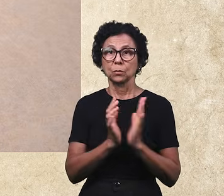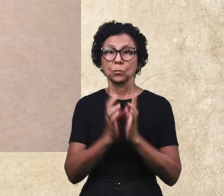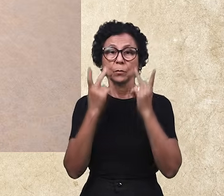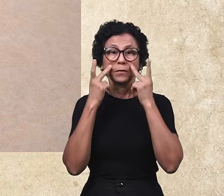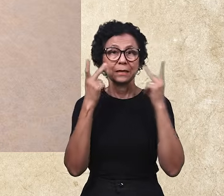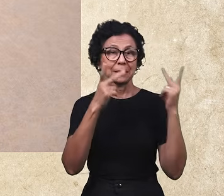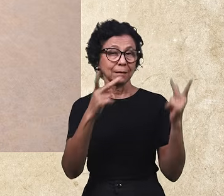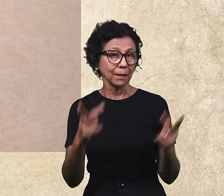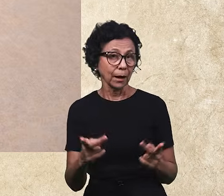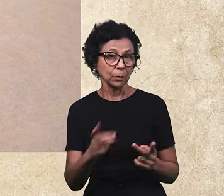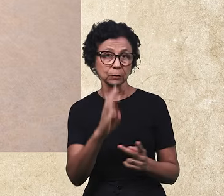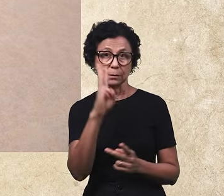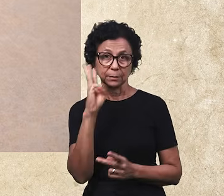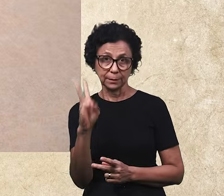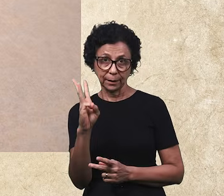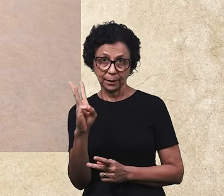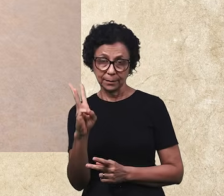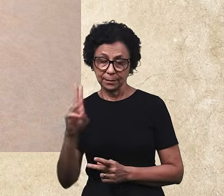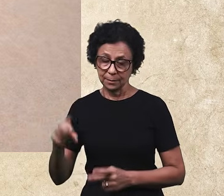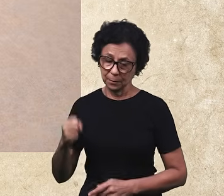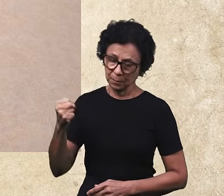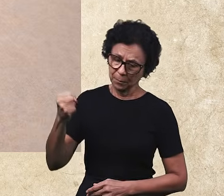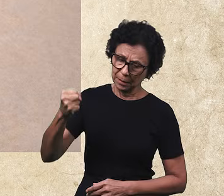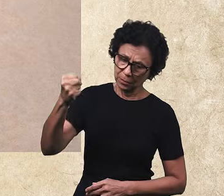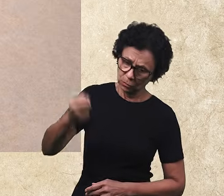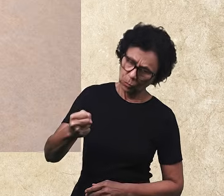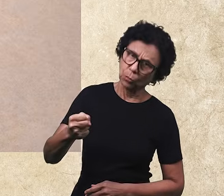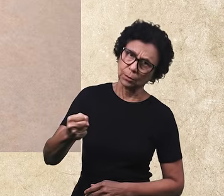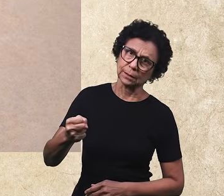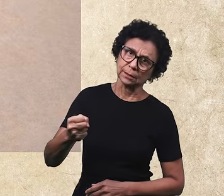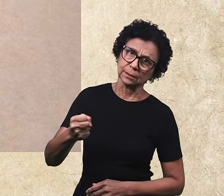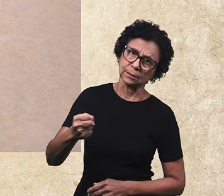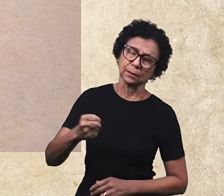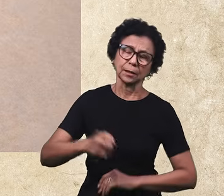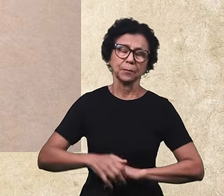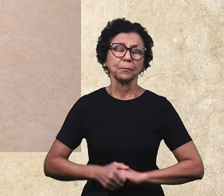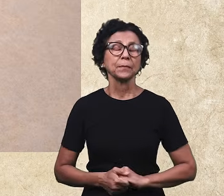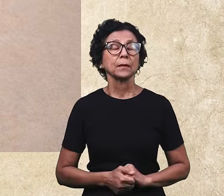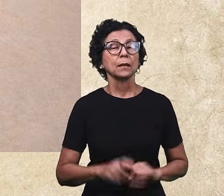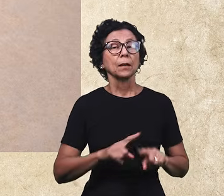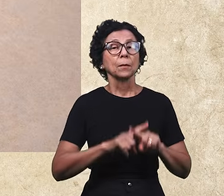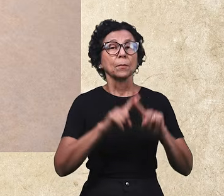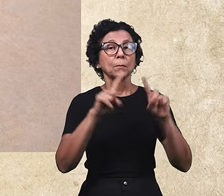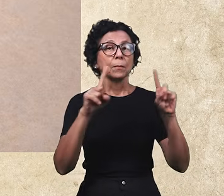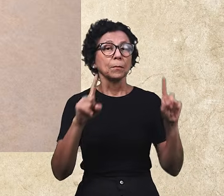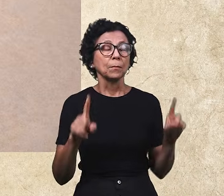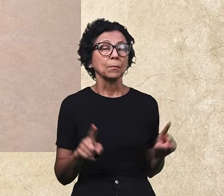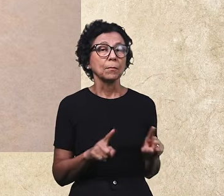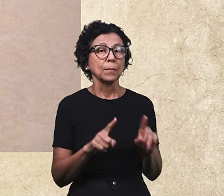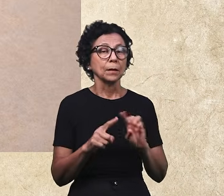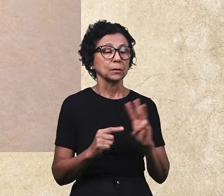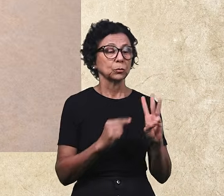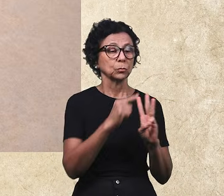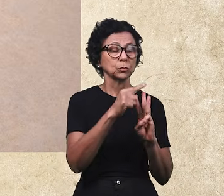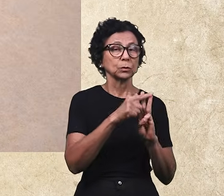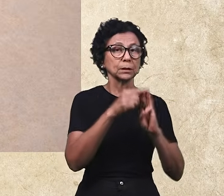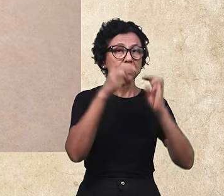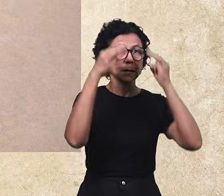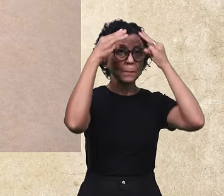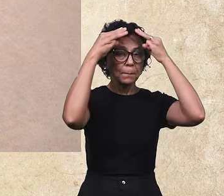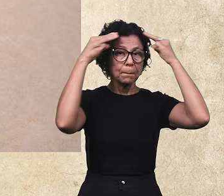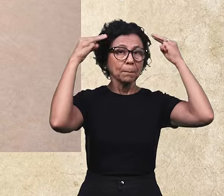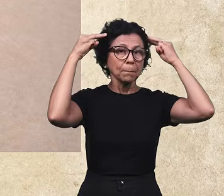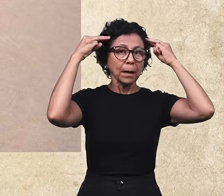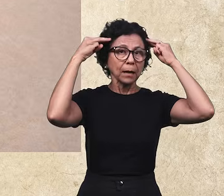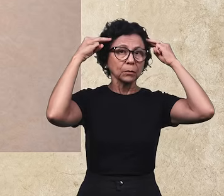campo viram, foi imediato. Os magos vieram de longe, vieram lá da Mesopotâmia, né? Bom, então eu vou passar a palavra